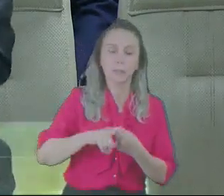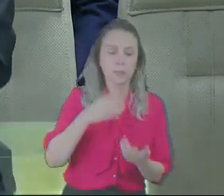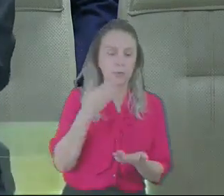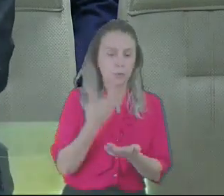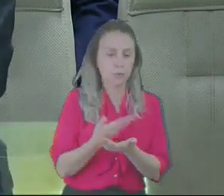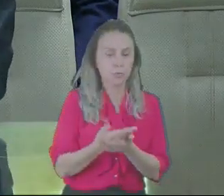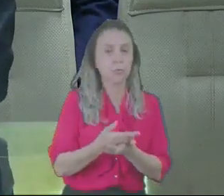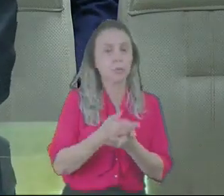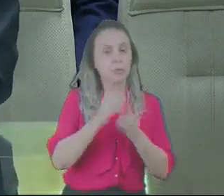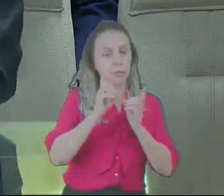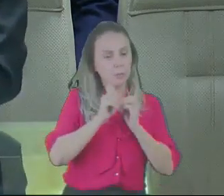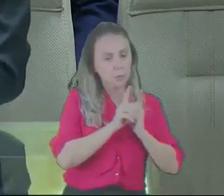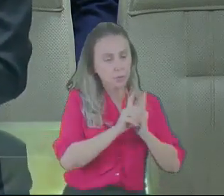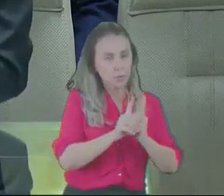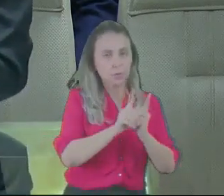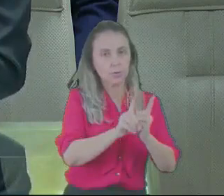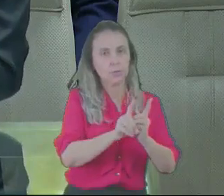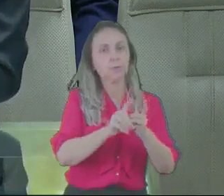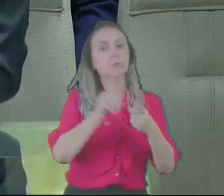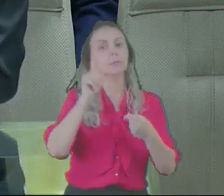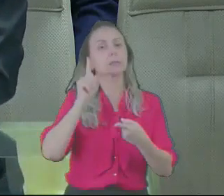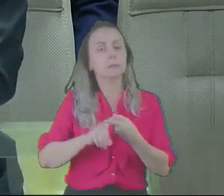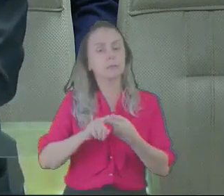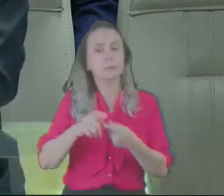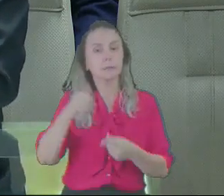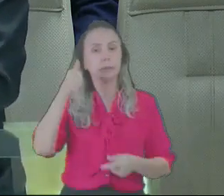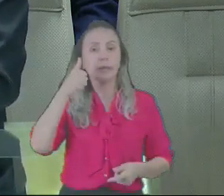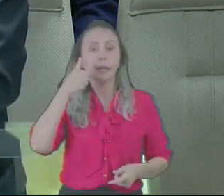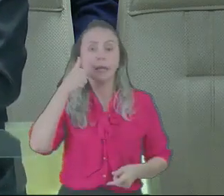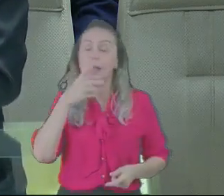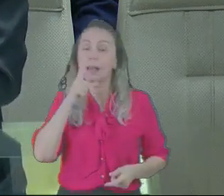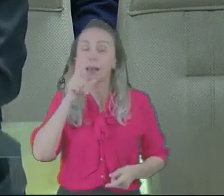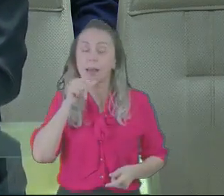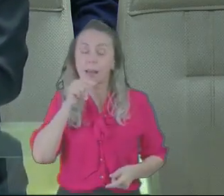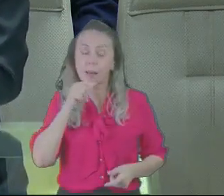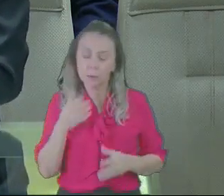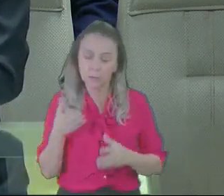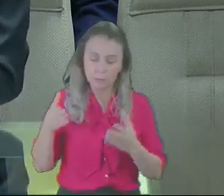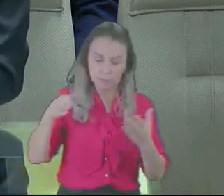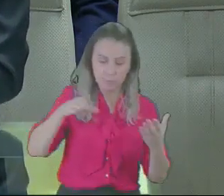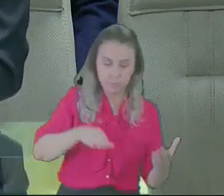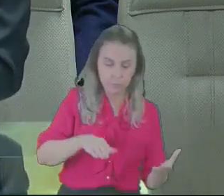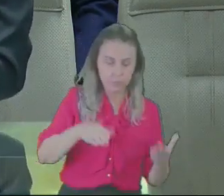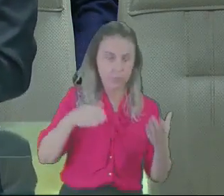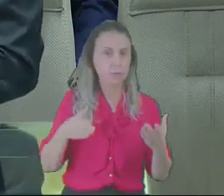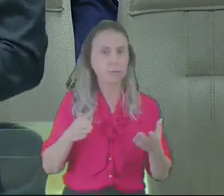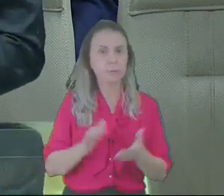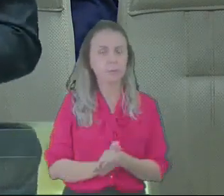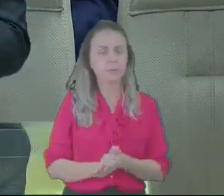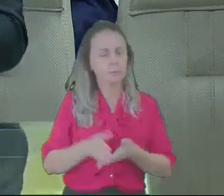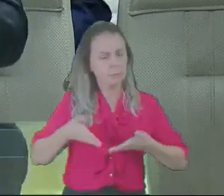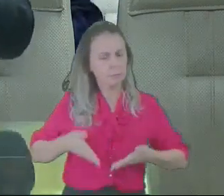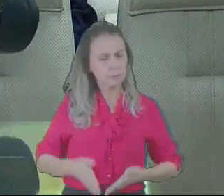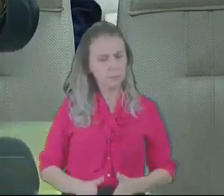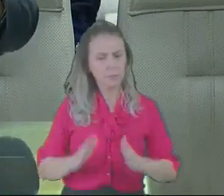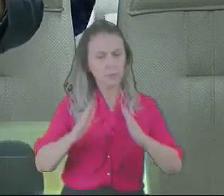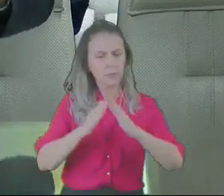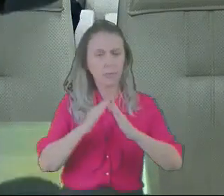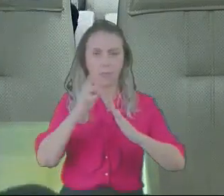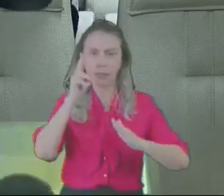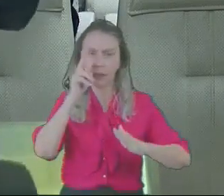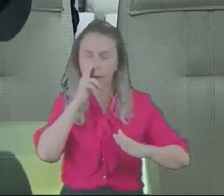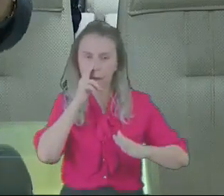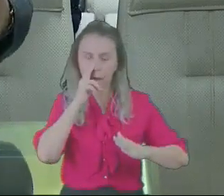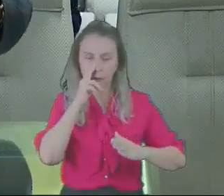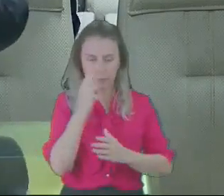desceram as águas do batismo então nascer num lar evangélico não garante lá muita coisa garante você